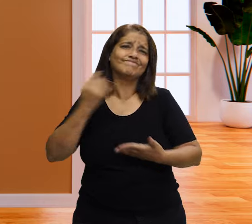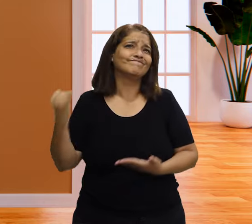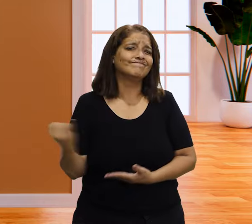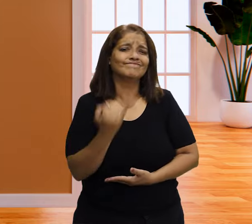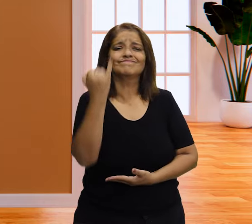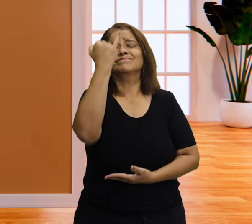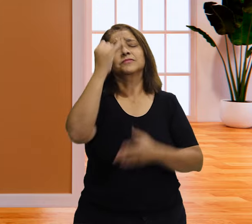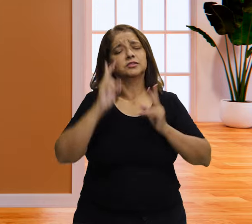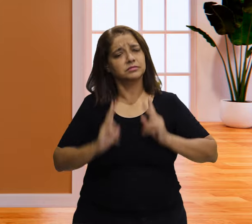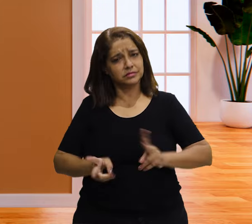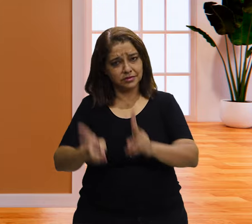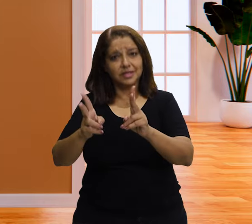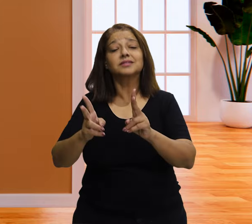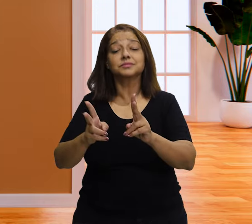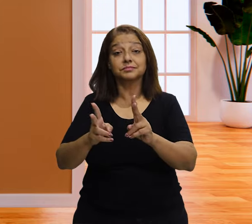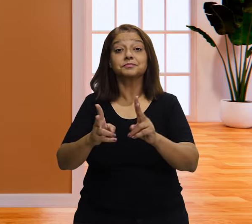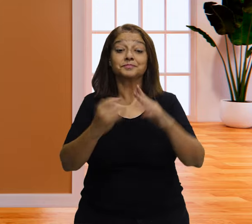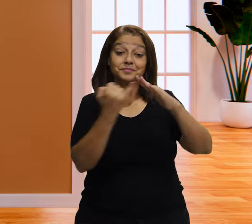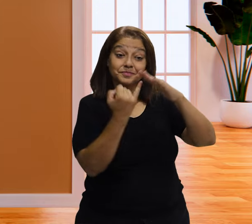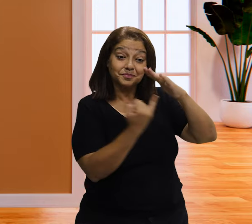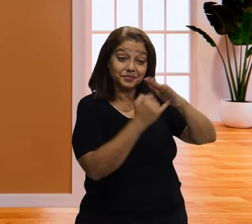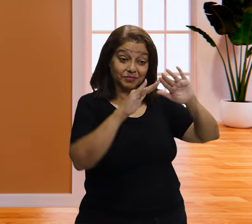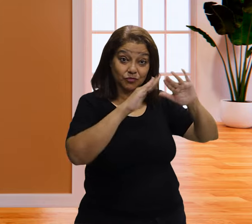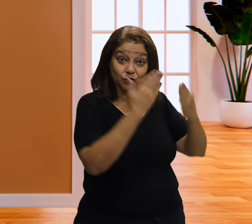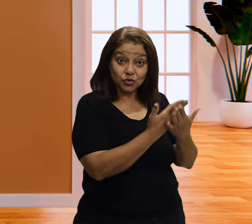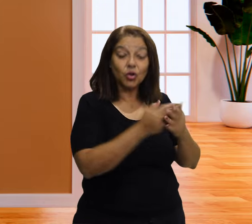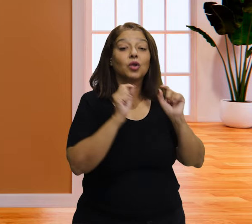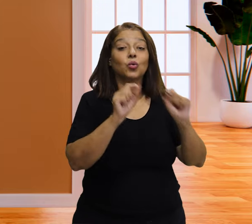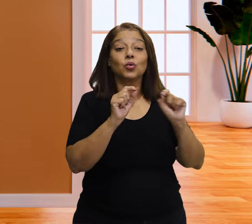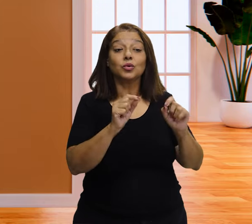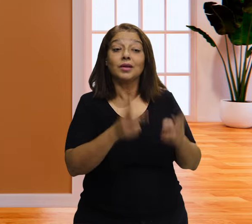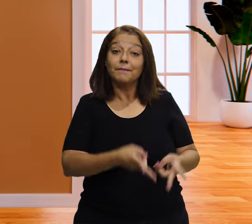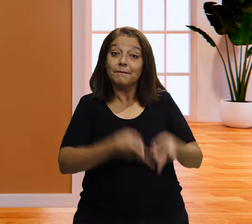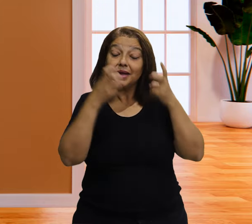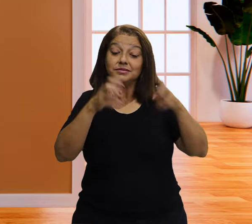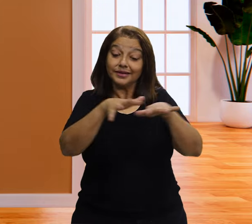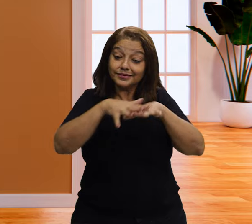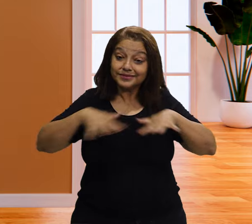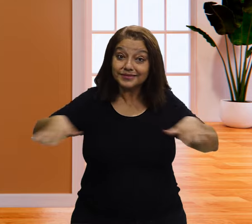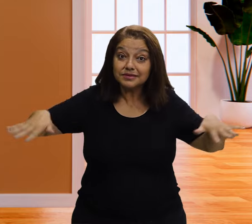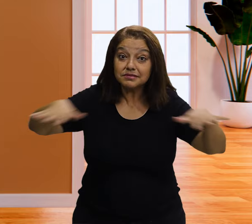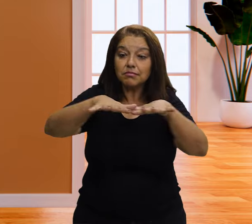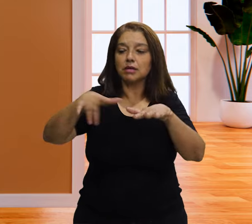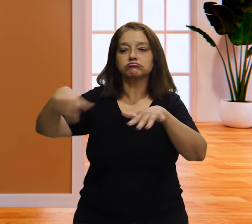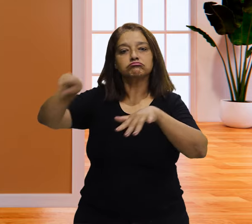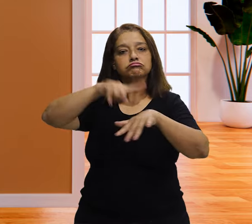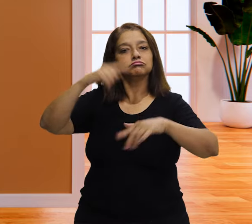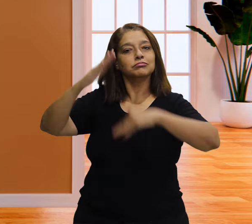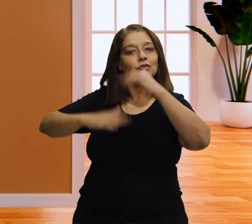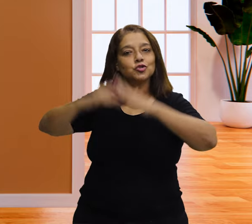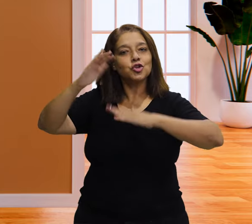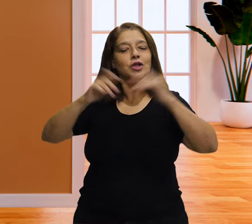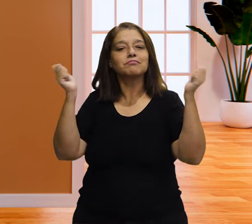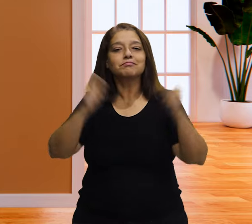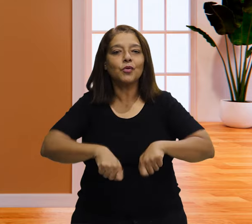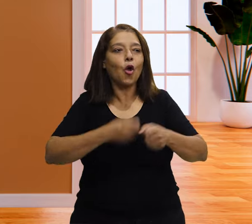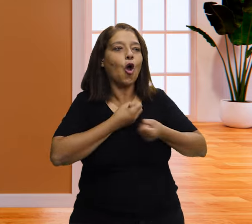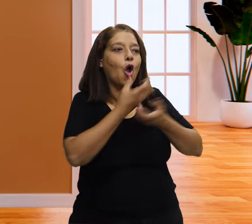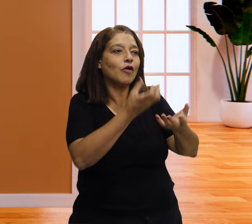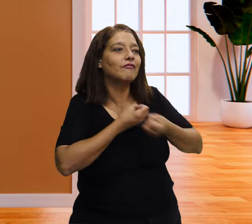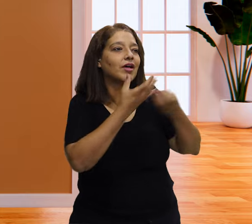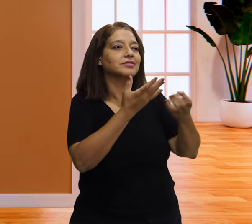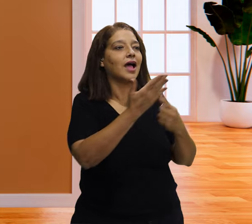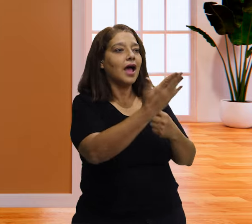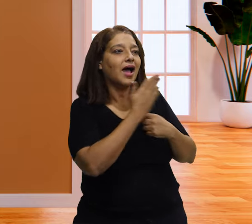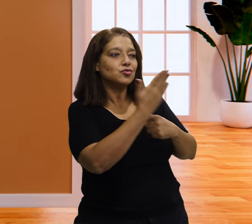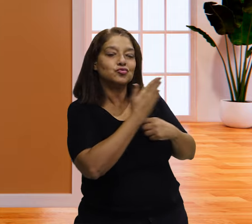termos institucionais, percebe-se que ter um espaço onde os profissionais possam falar dessas dificuldades resultam